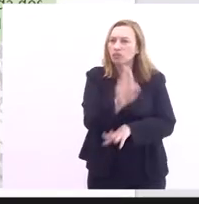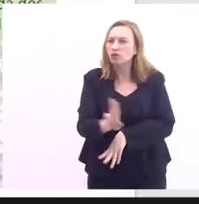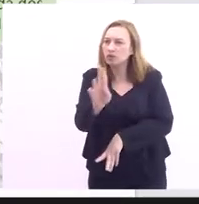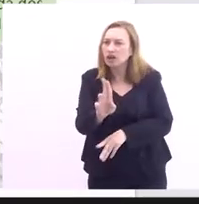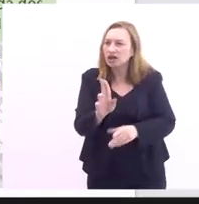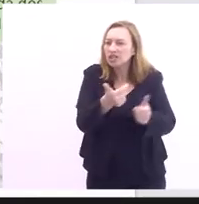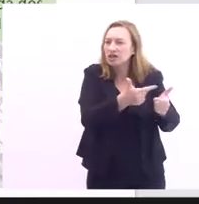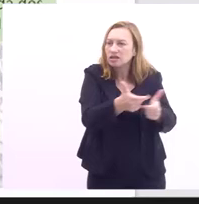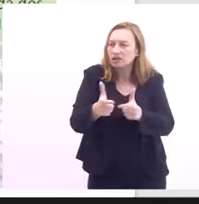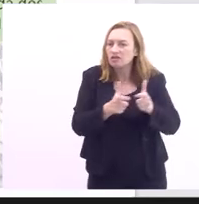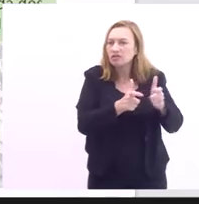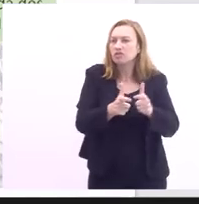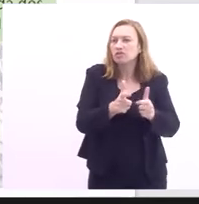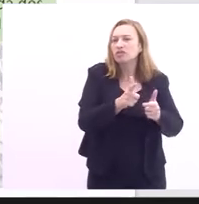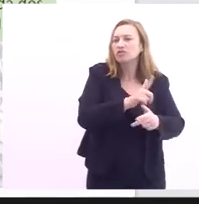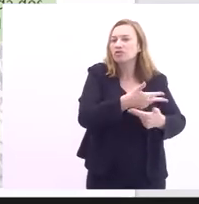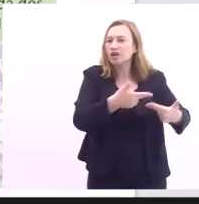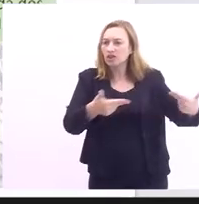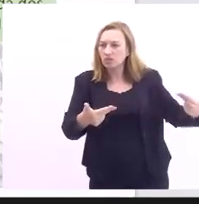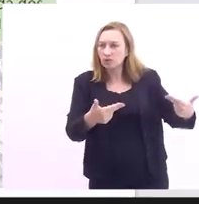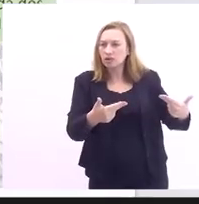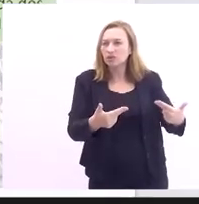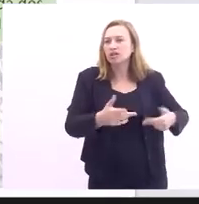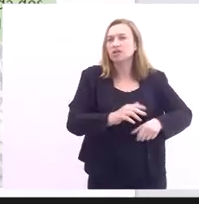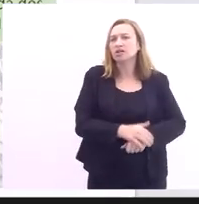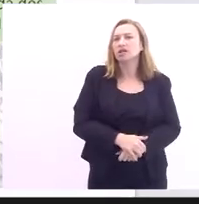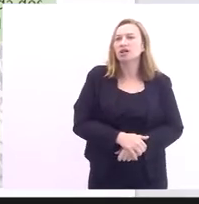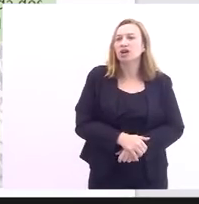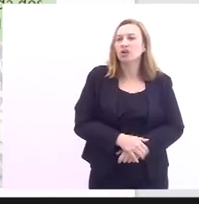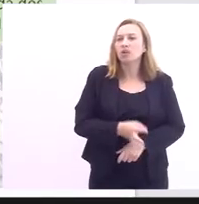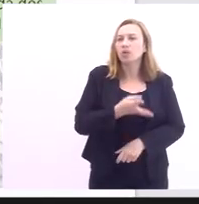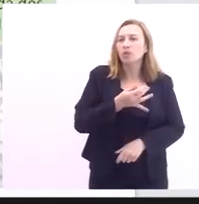vários locais aí do mundo, é reconhecida pela OCDE. A gente